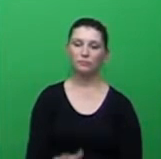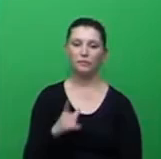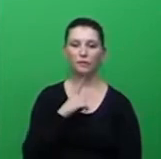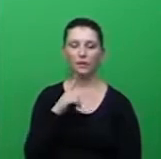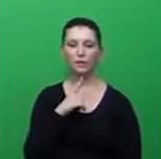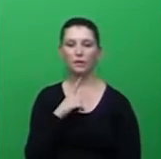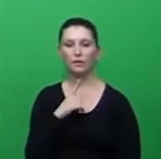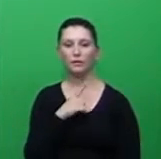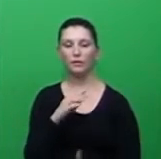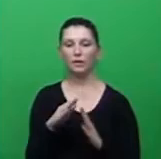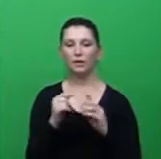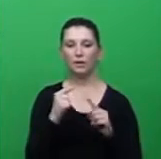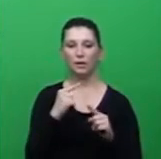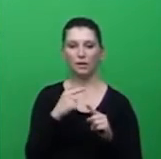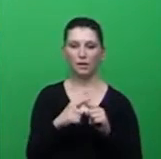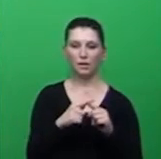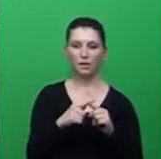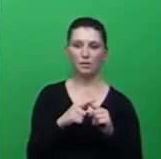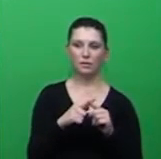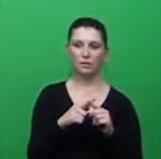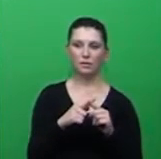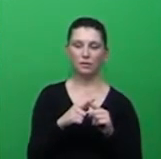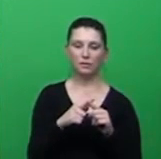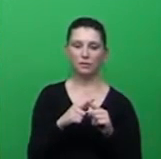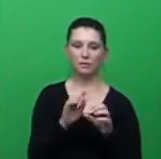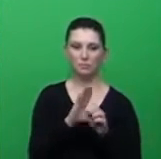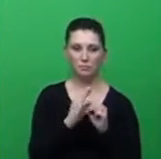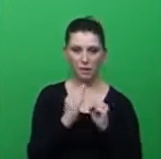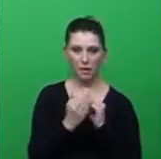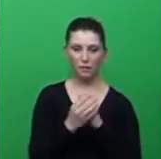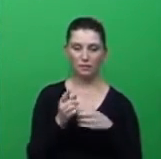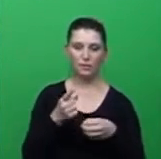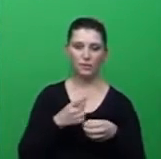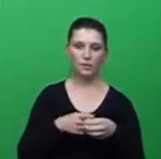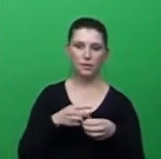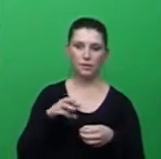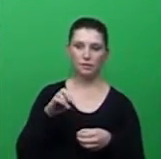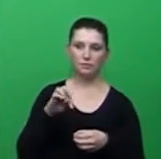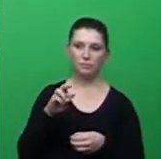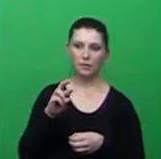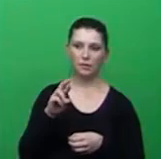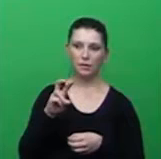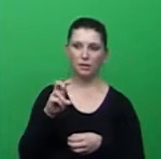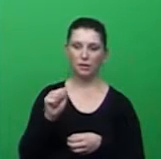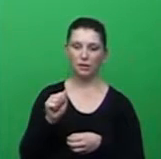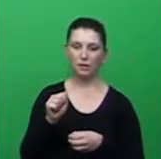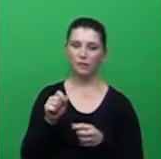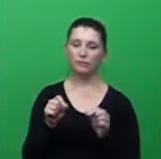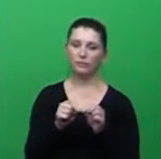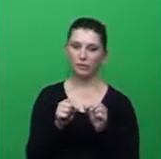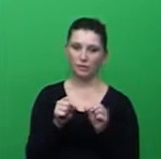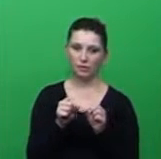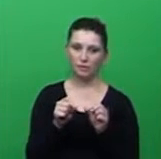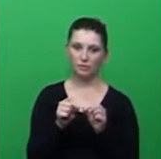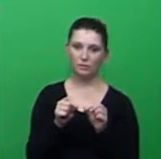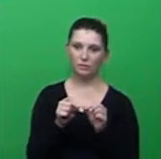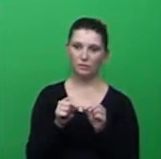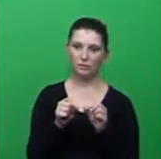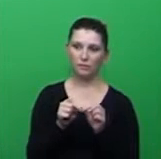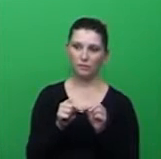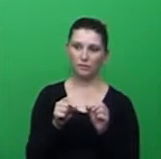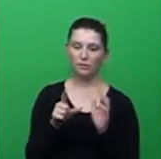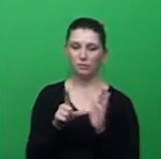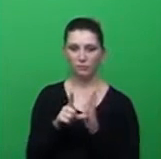mineira, através do vereador Salésio Lima, padre Gabriel, de lideranças, do